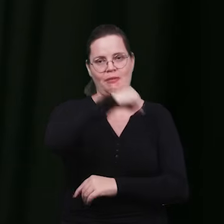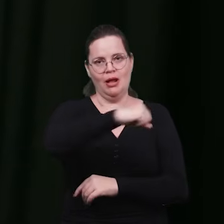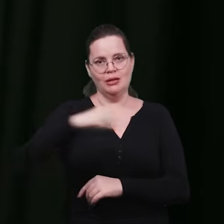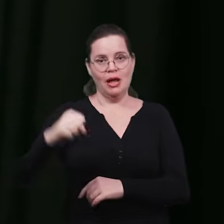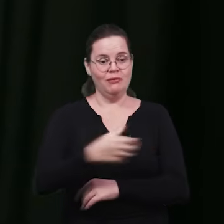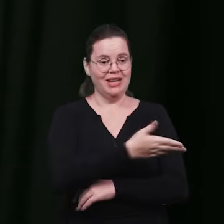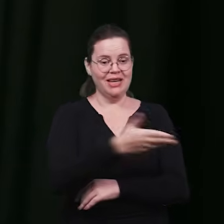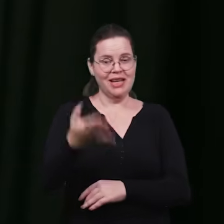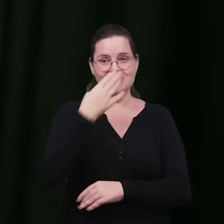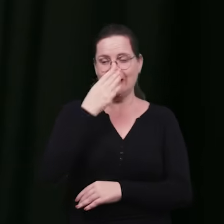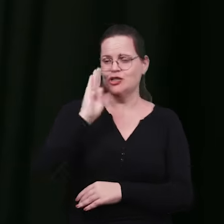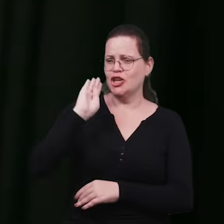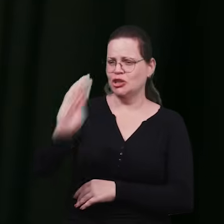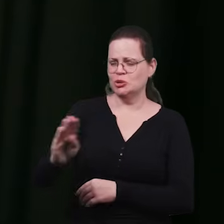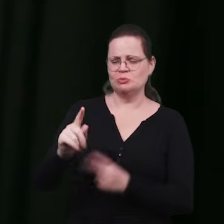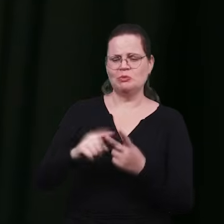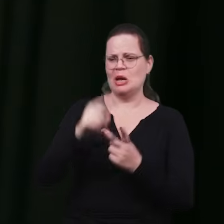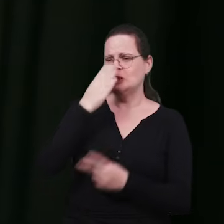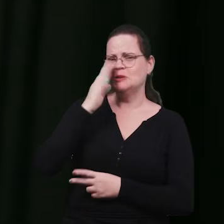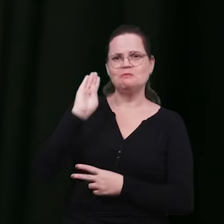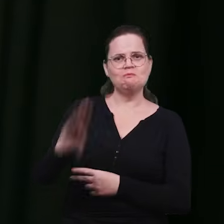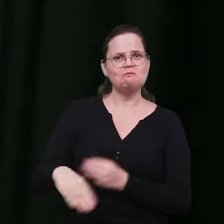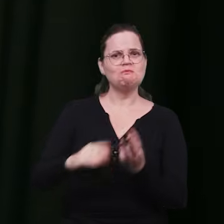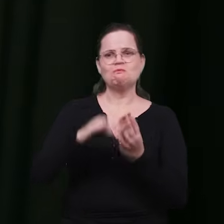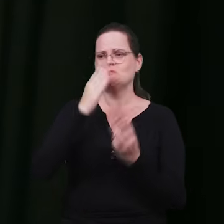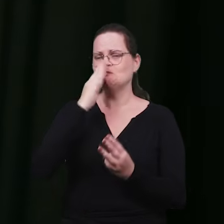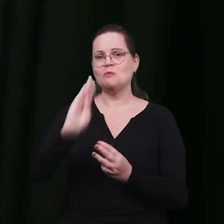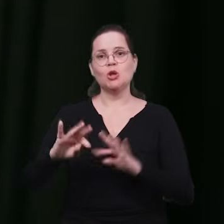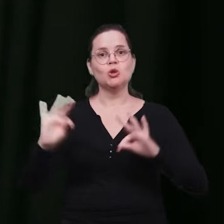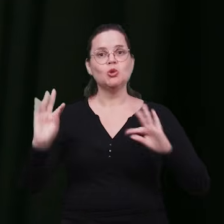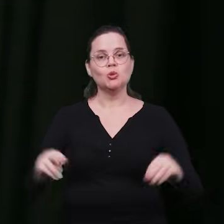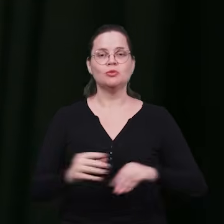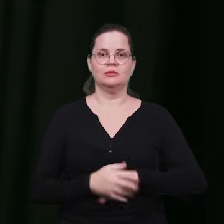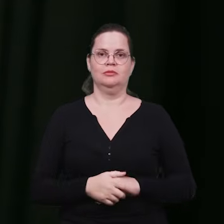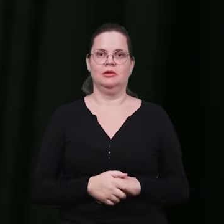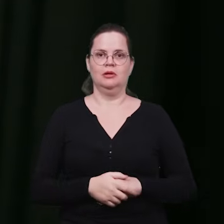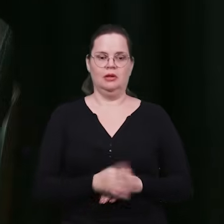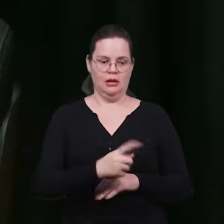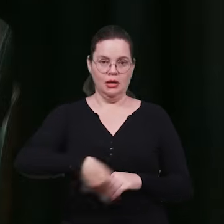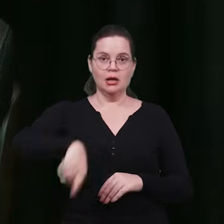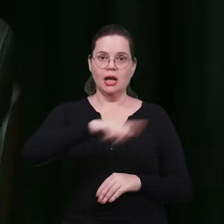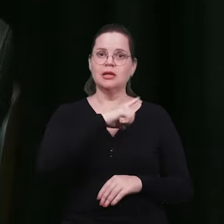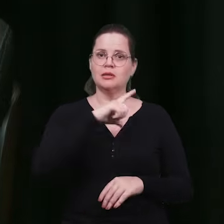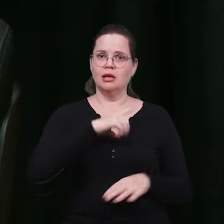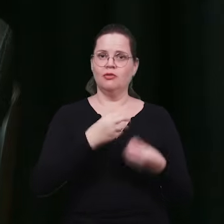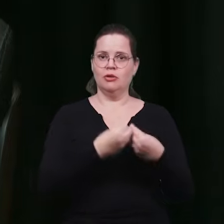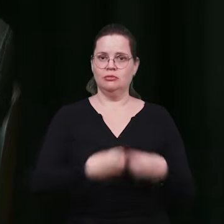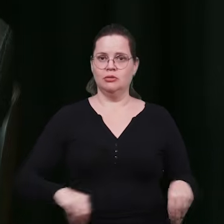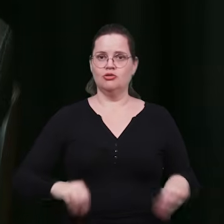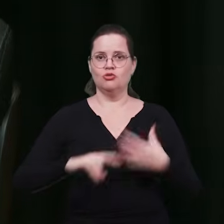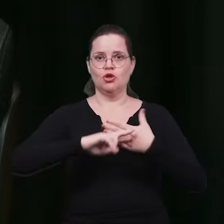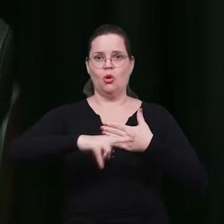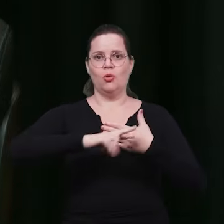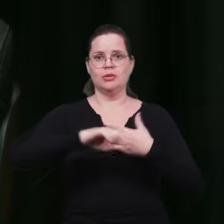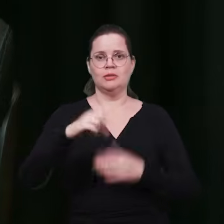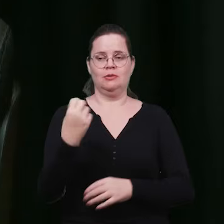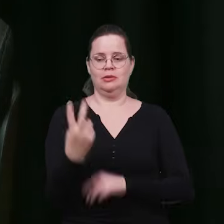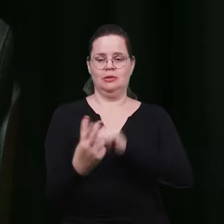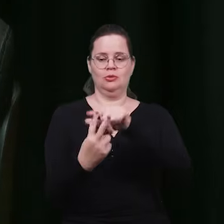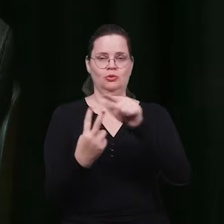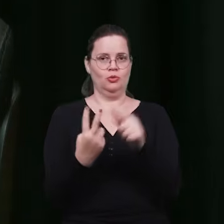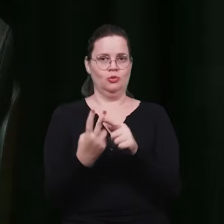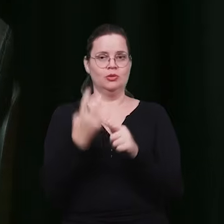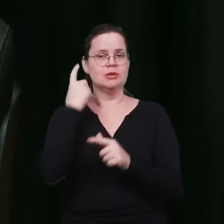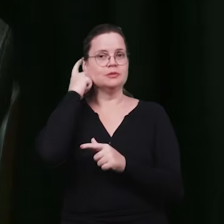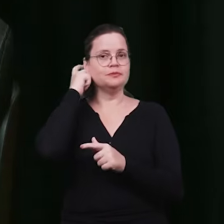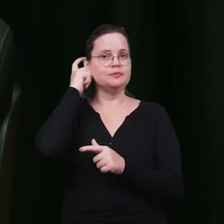rejeitar os estatutos, rejeitou tudo. E a rejeição trouxe para eles duras consequências. A rejeição ao